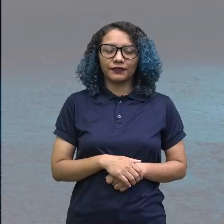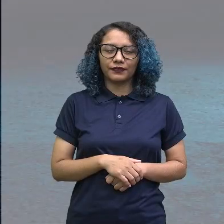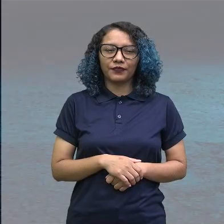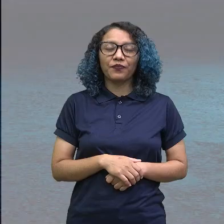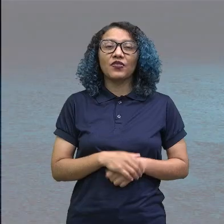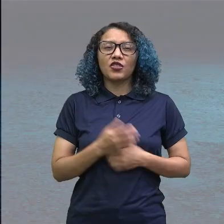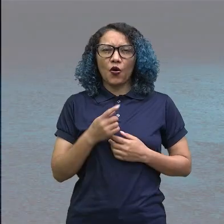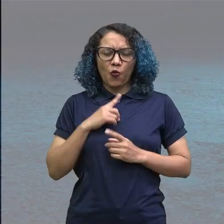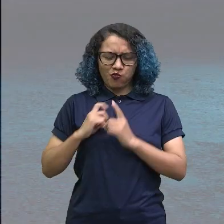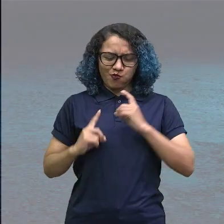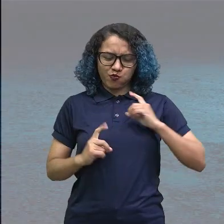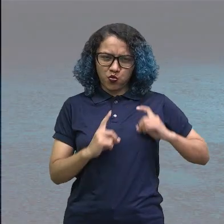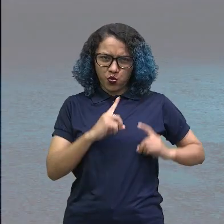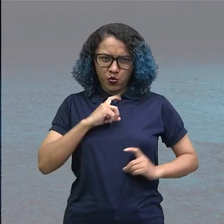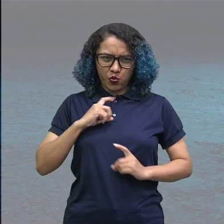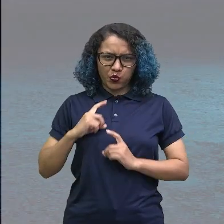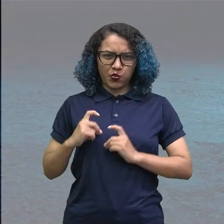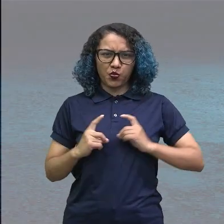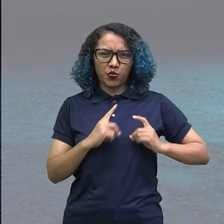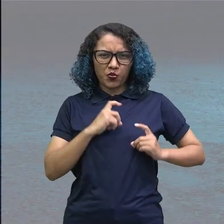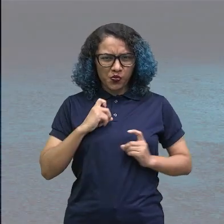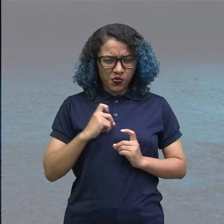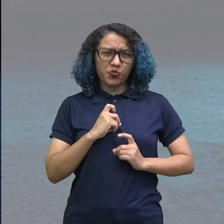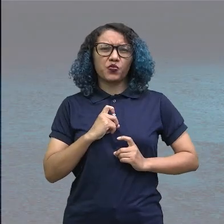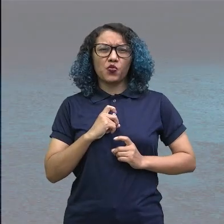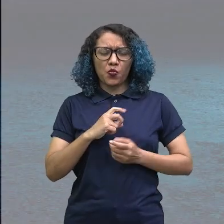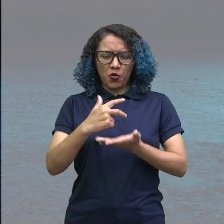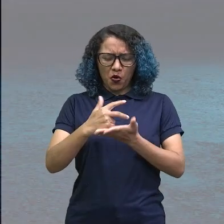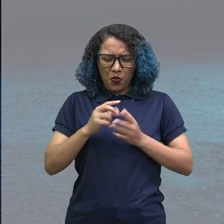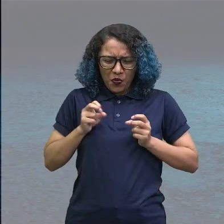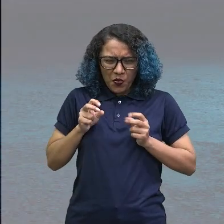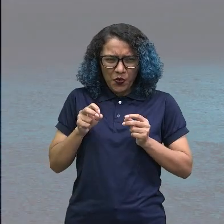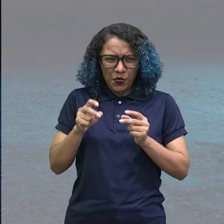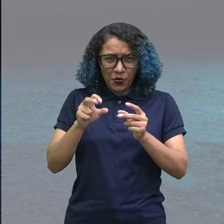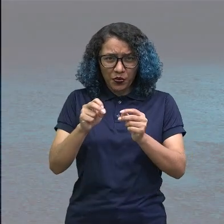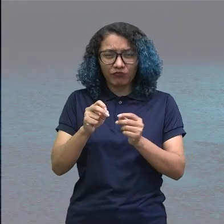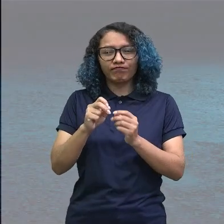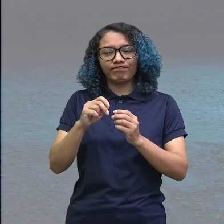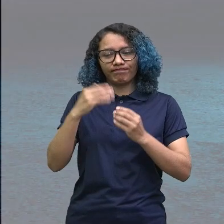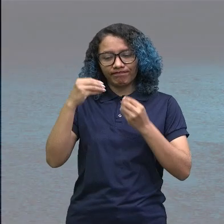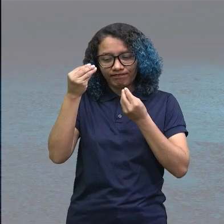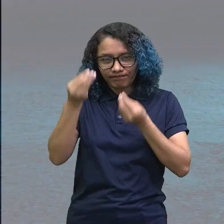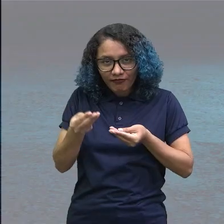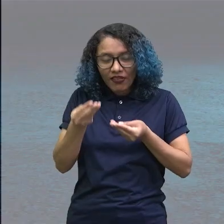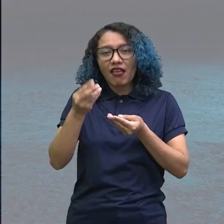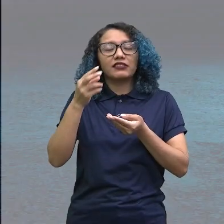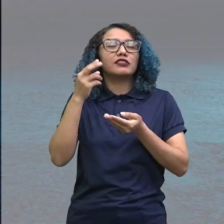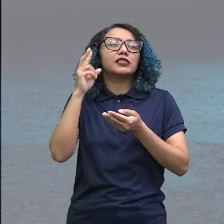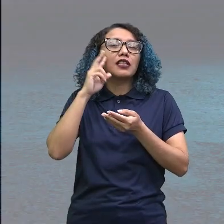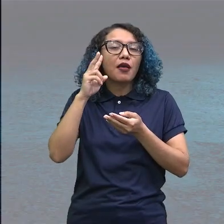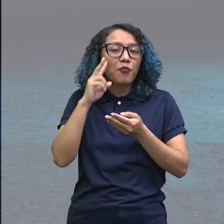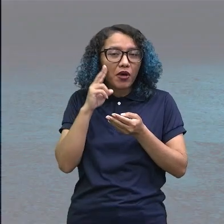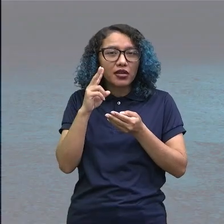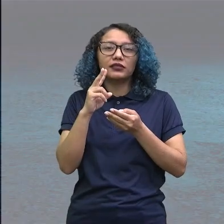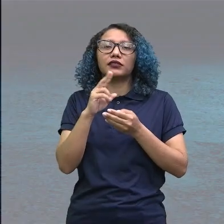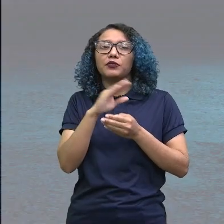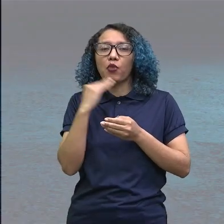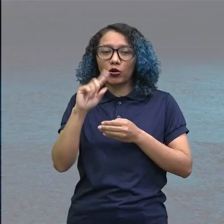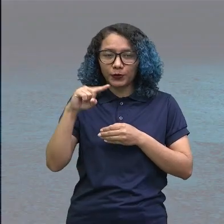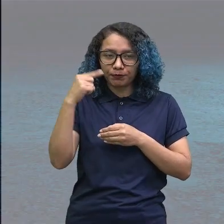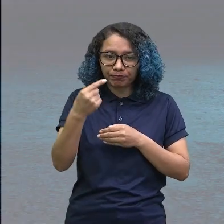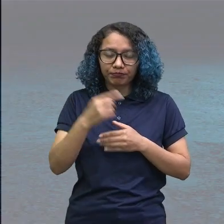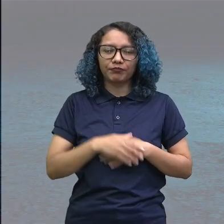Ao verme que primeiro roeu as frias carnes do meu cadáver, dedico como saudosa lembrança estas memórias